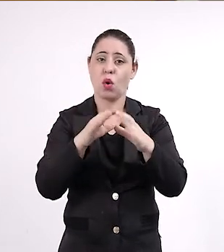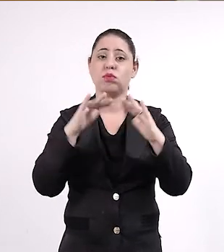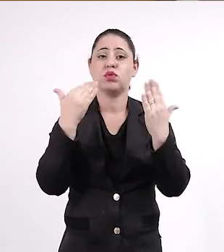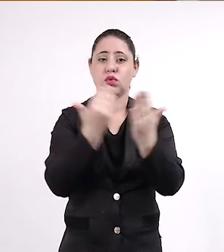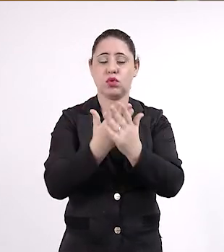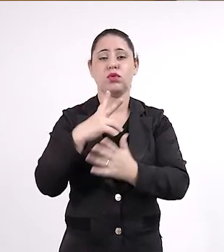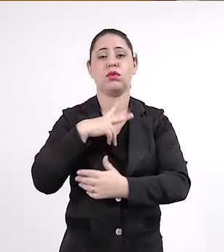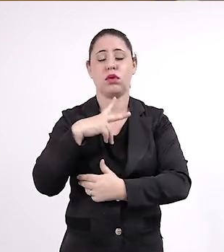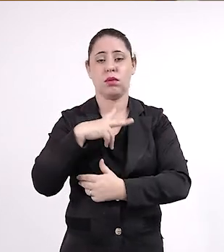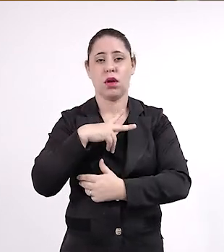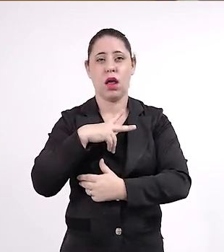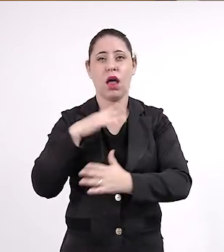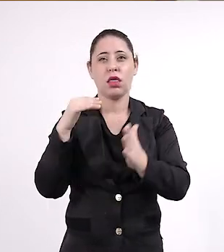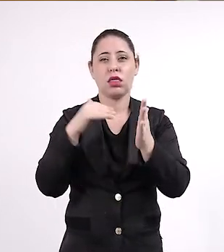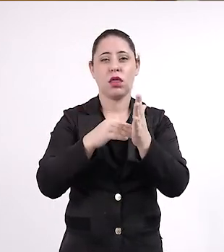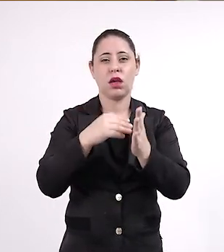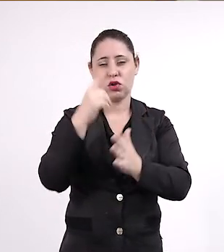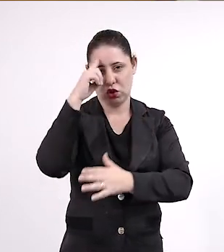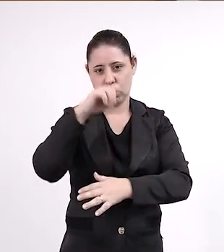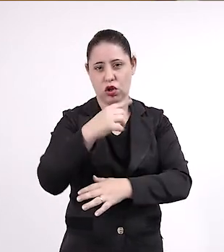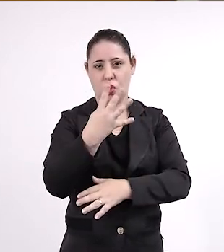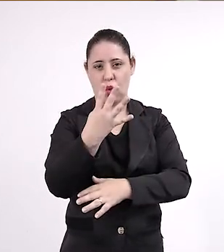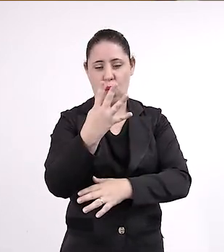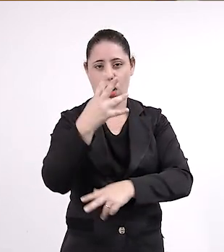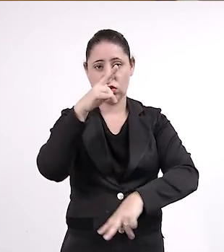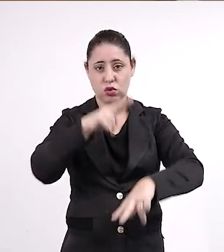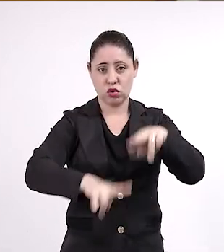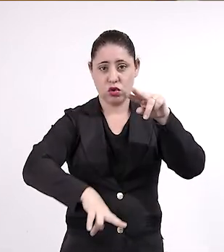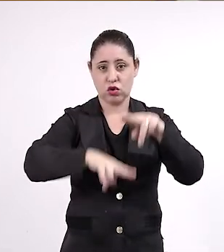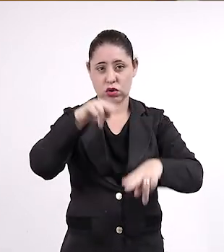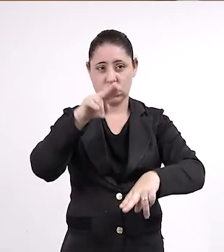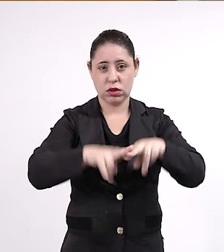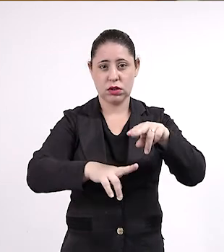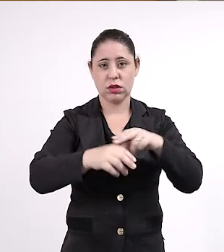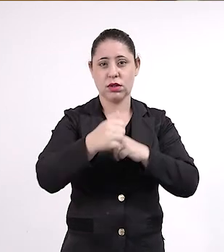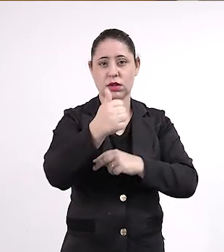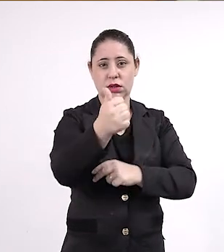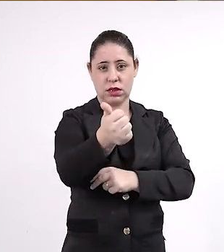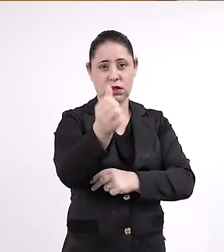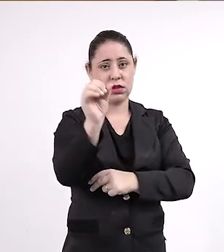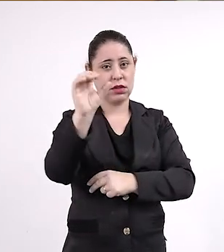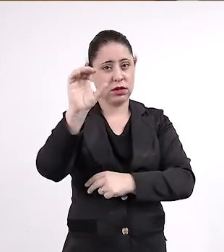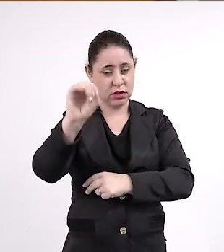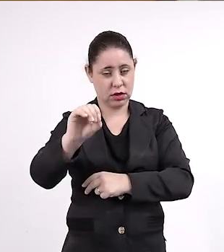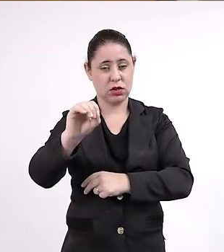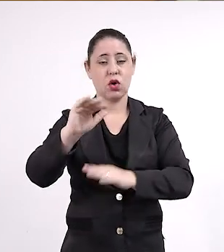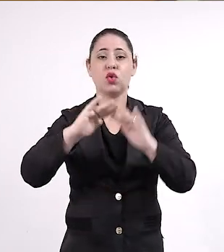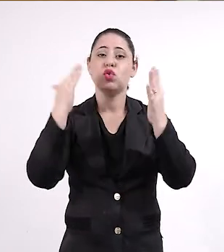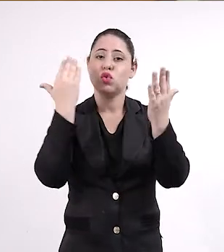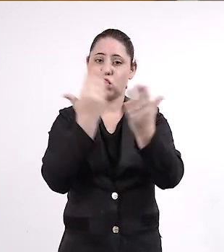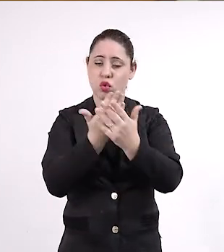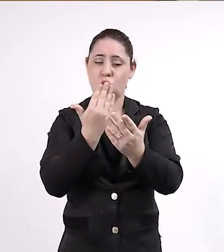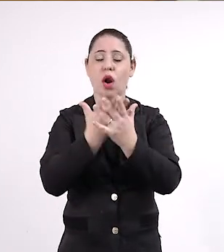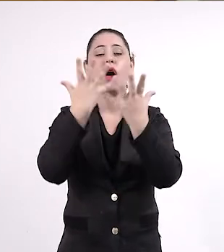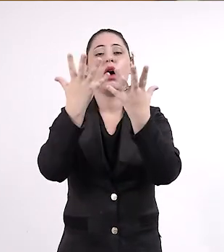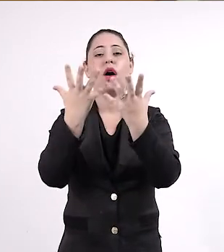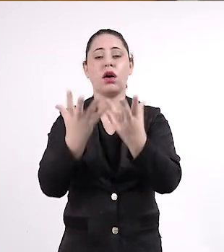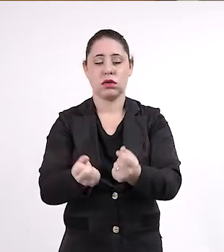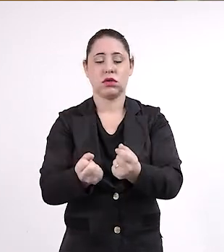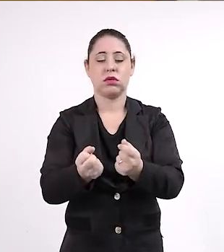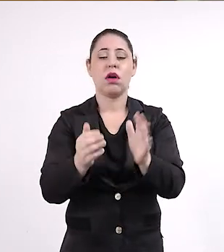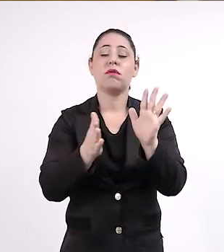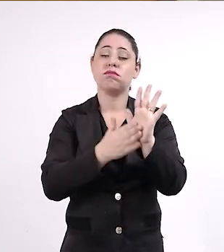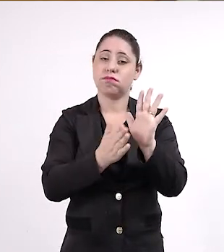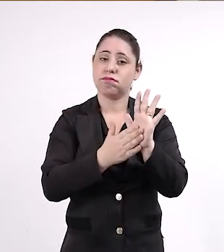hoje já são, até o dia 4 agora de junho, já são 160 as escolas que aderiram à